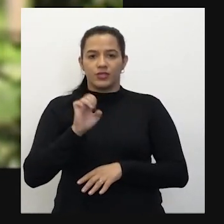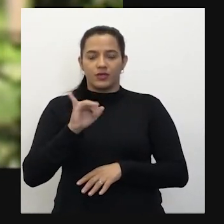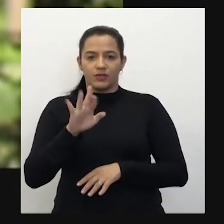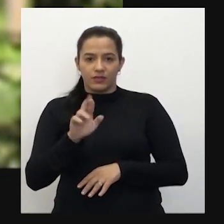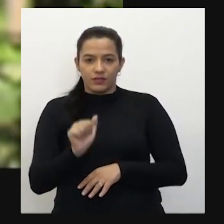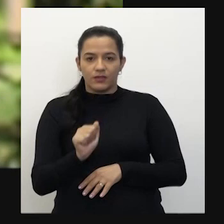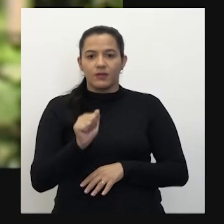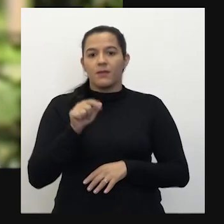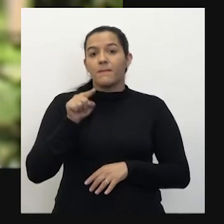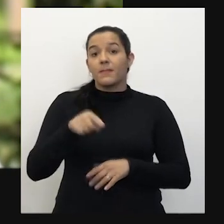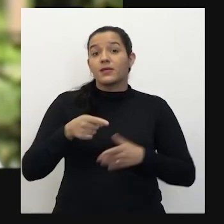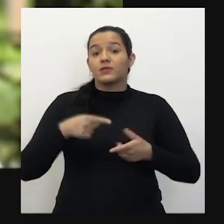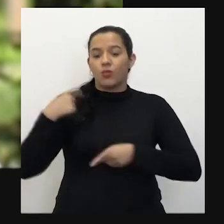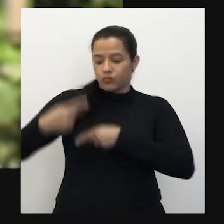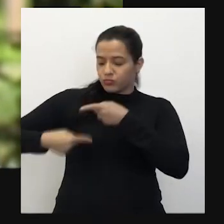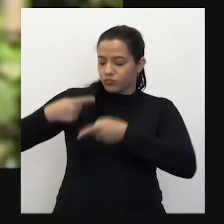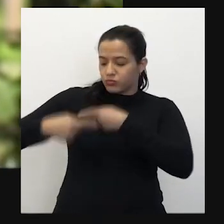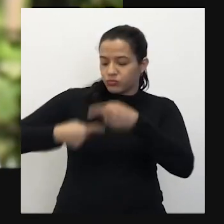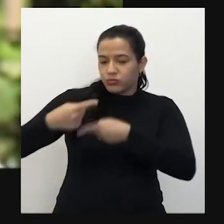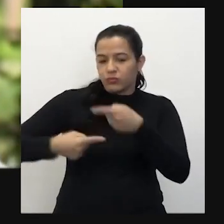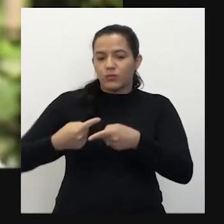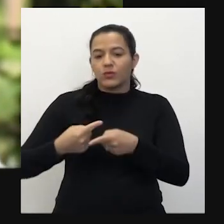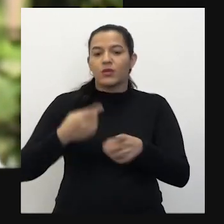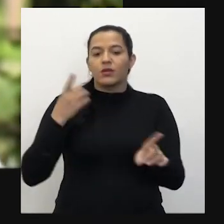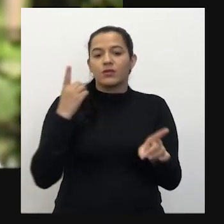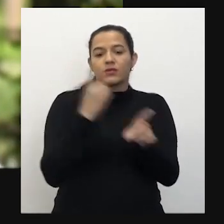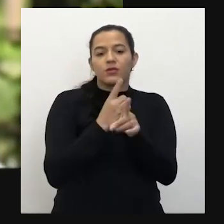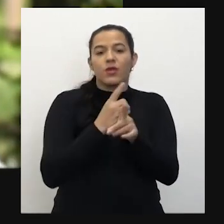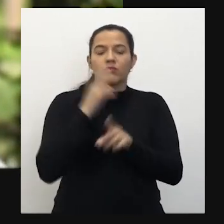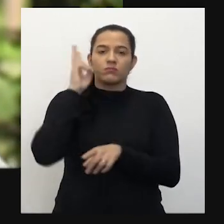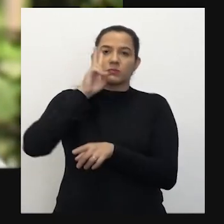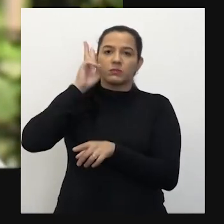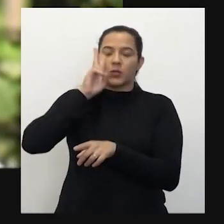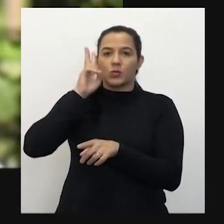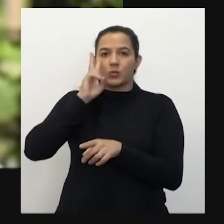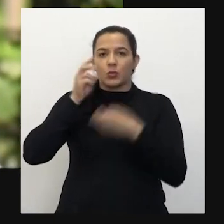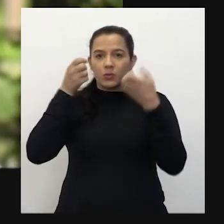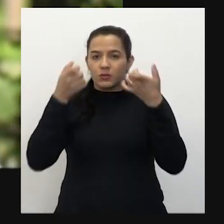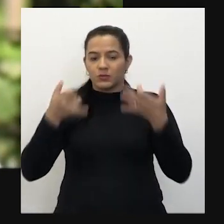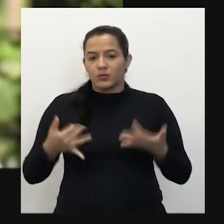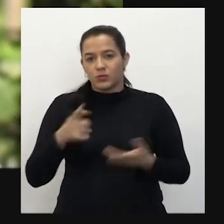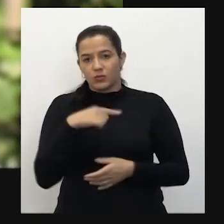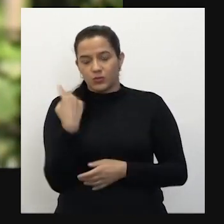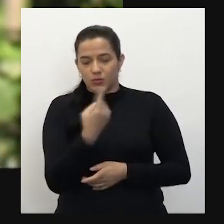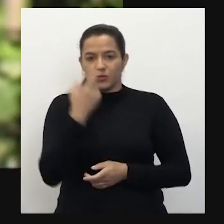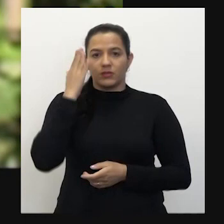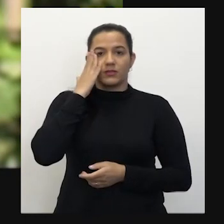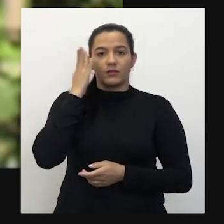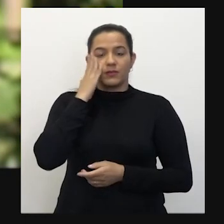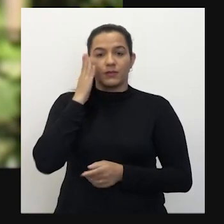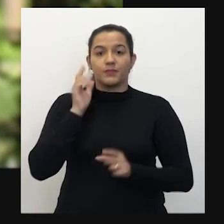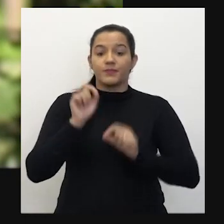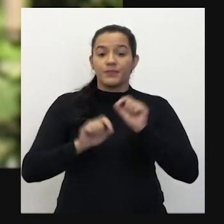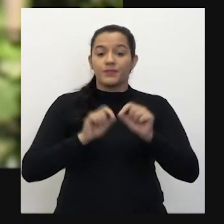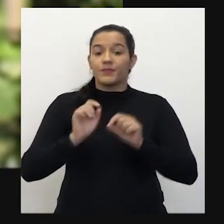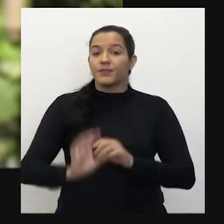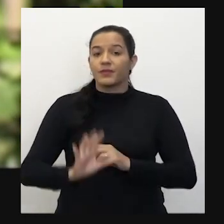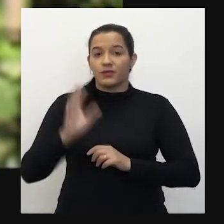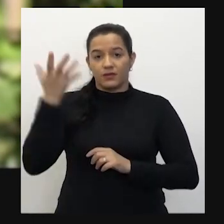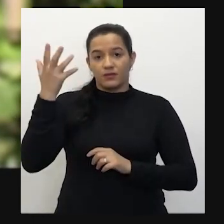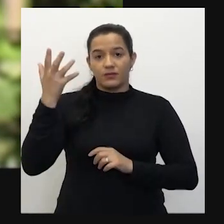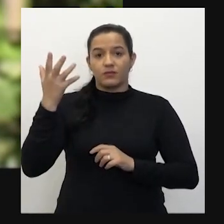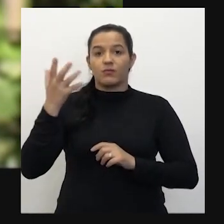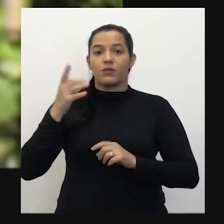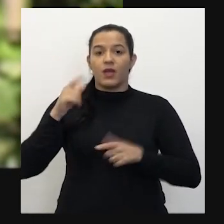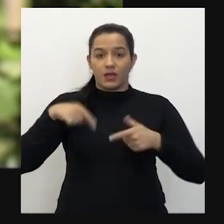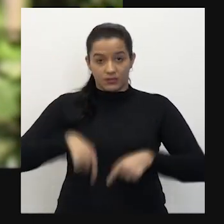de todas as coisas ainda é muito questionável, até dentro da própria história, como nós sabemos disso. Mas acontece que realmente aqui sim,